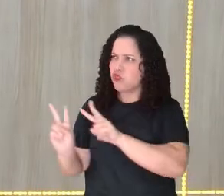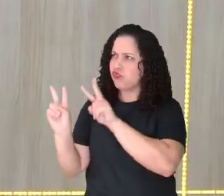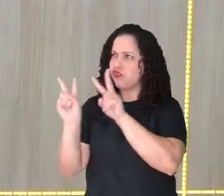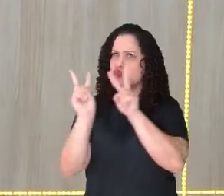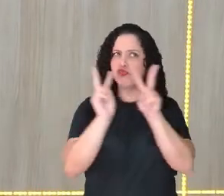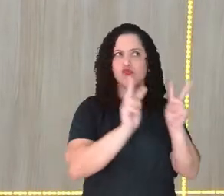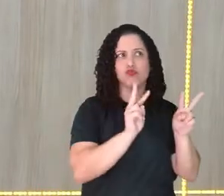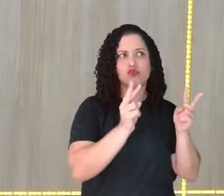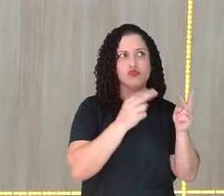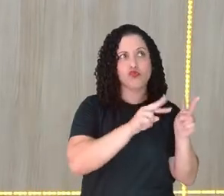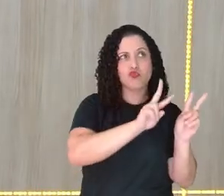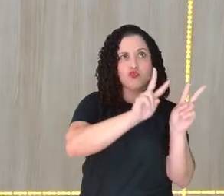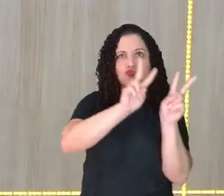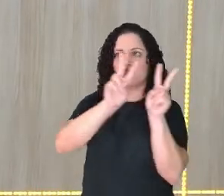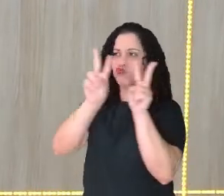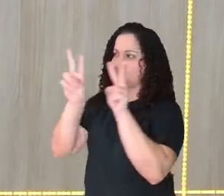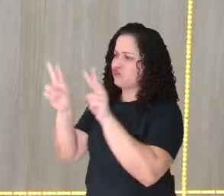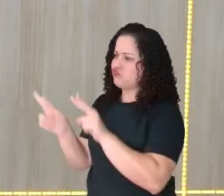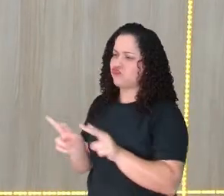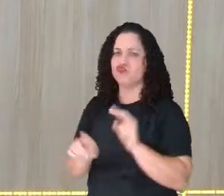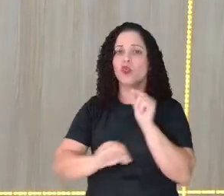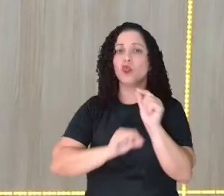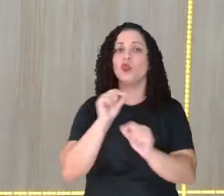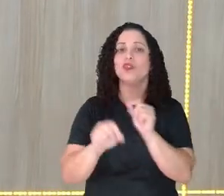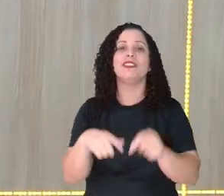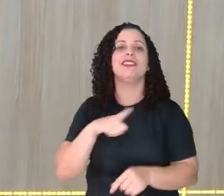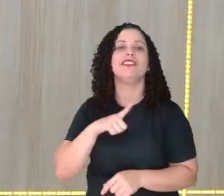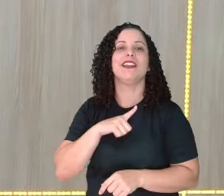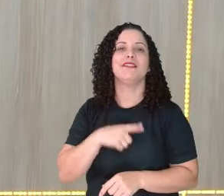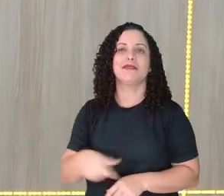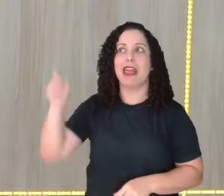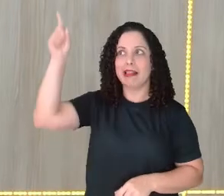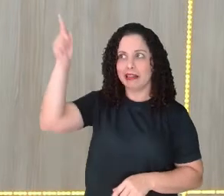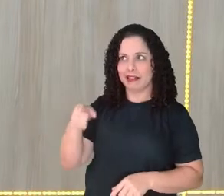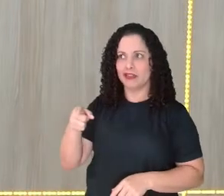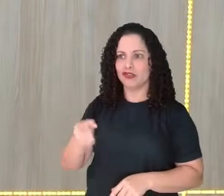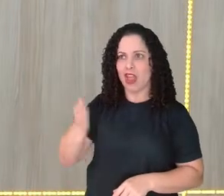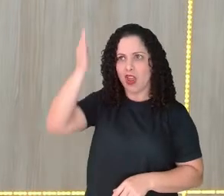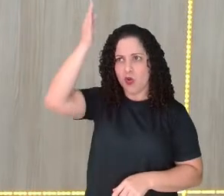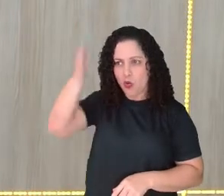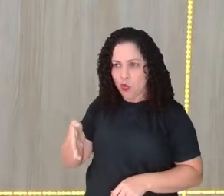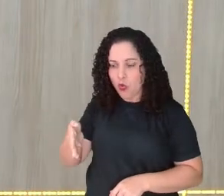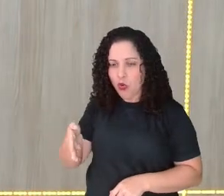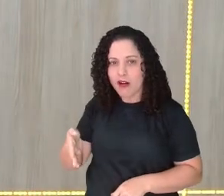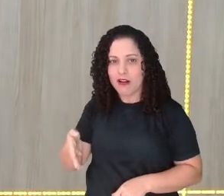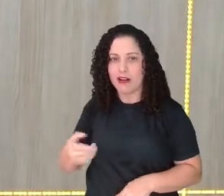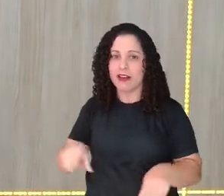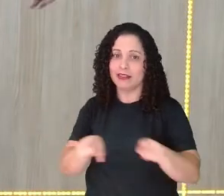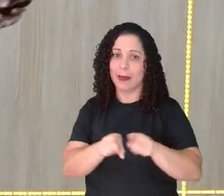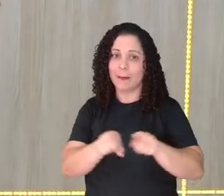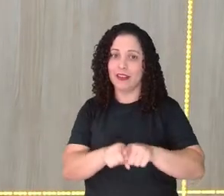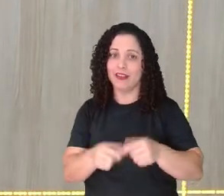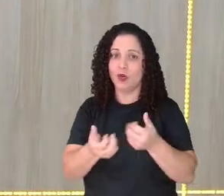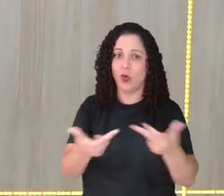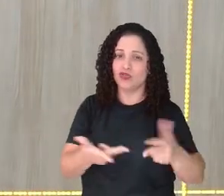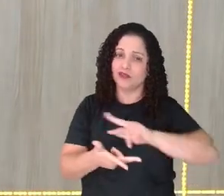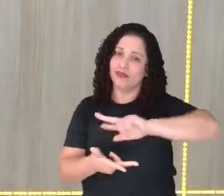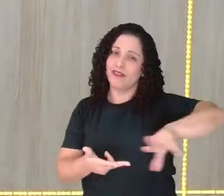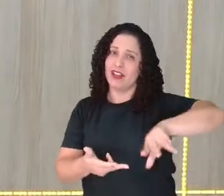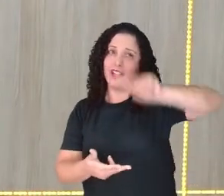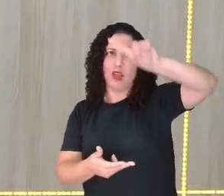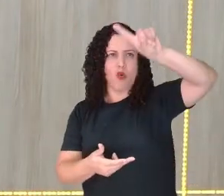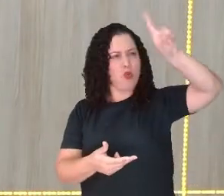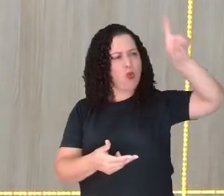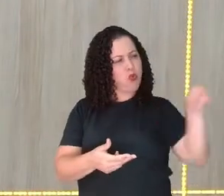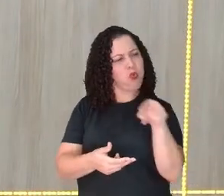campo de visão que você vai encontrar linhas poligonais e você também vai encontrar linhas não poligonais, tá bom? Você